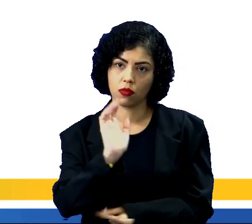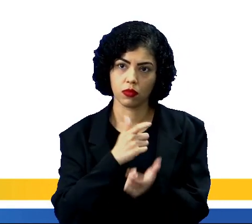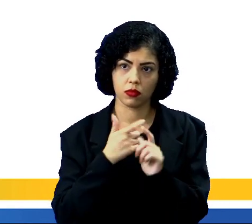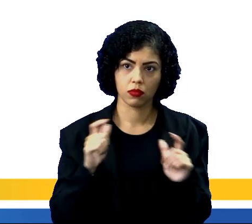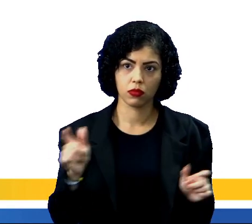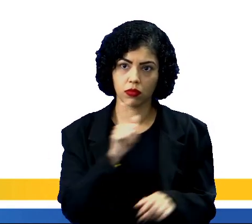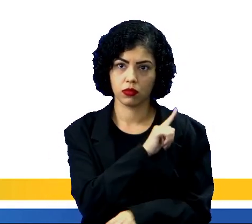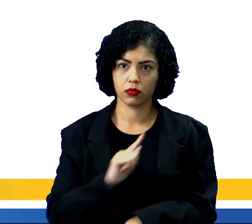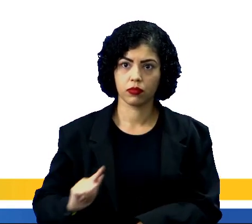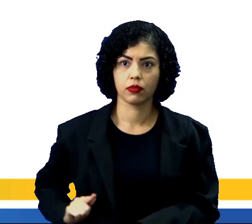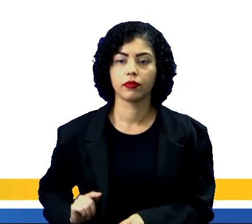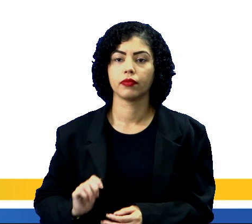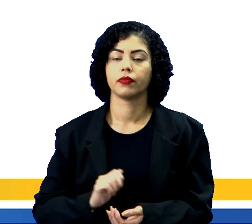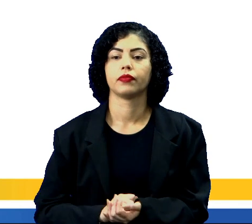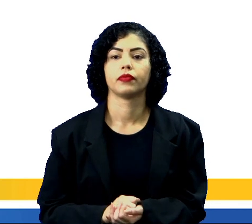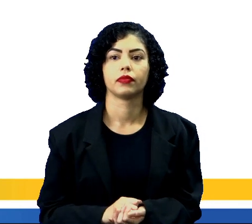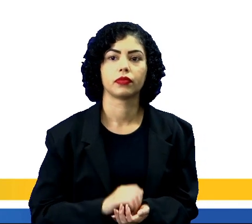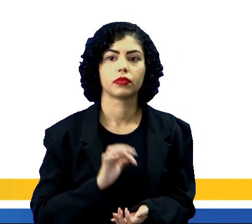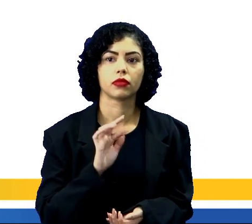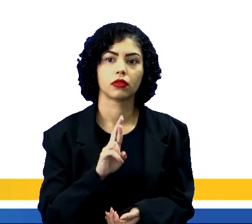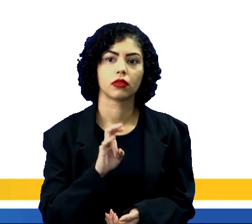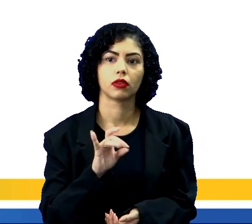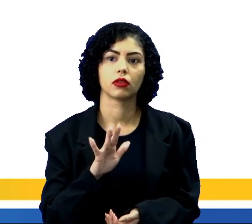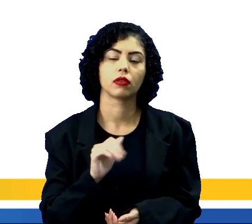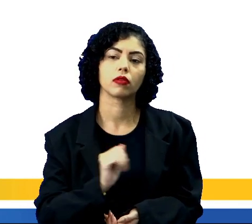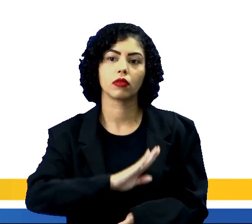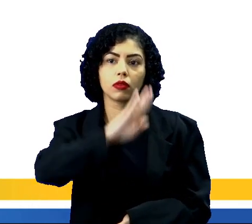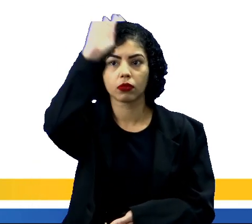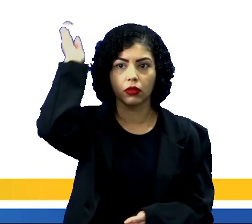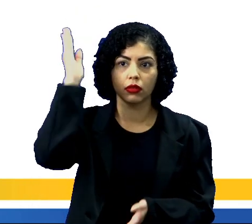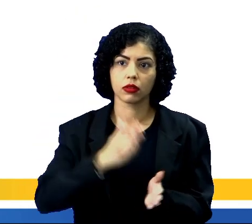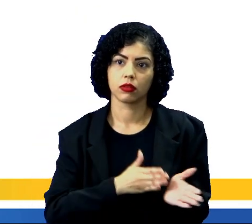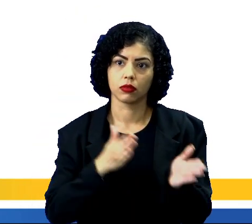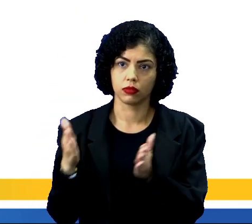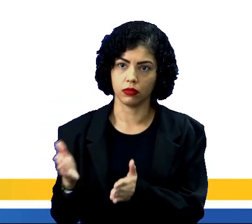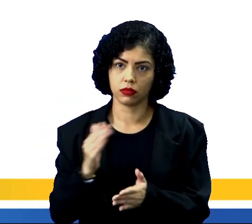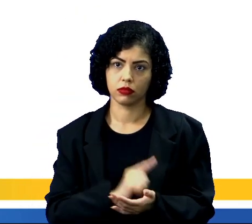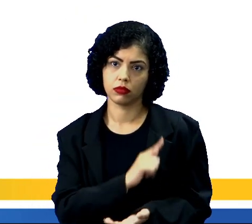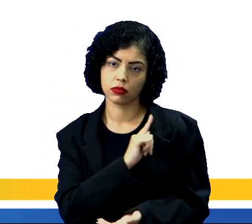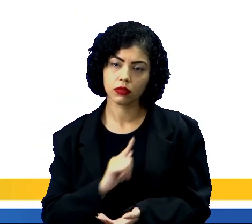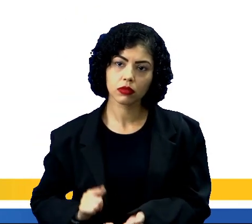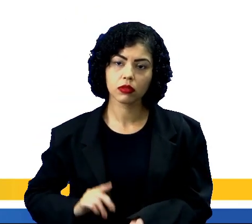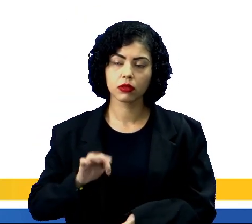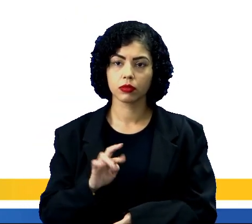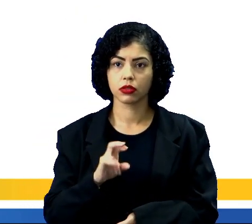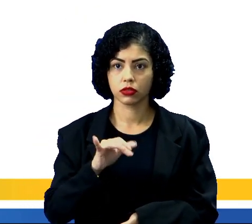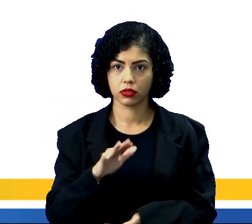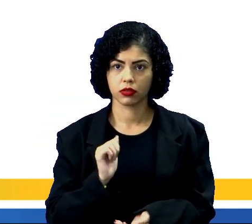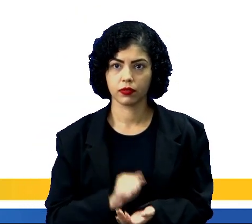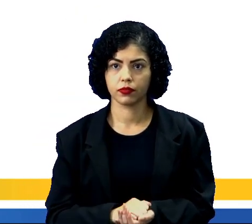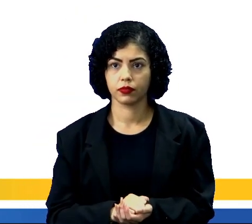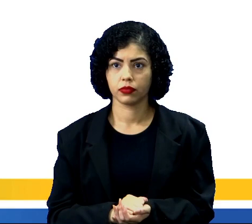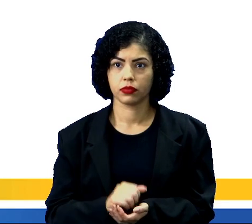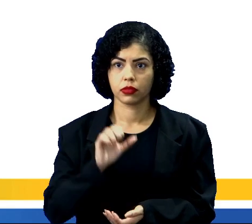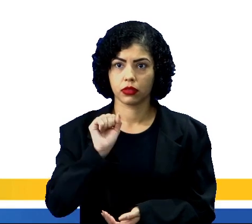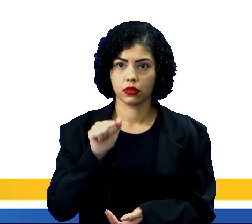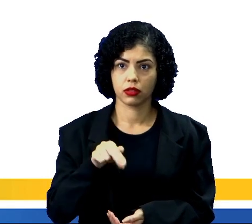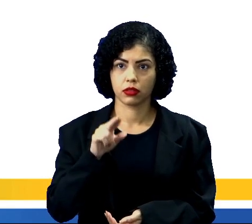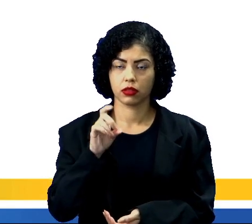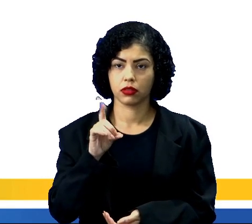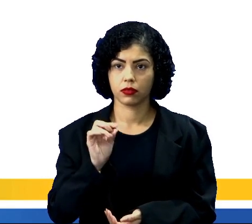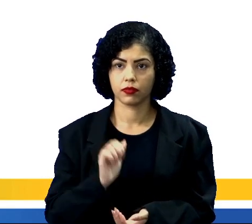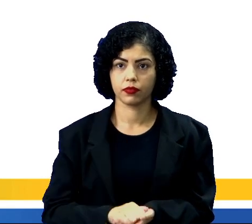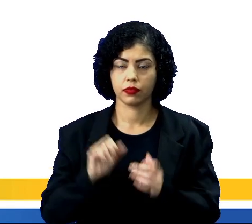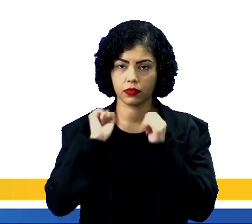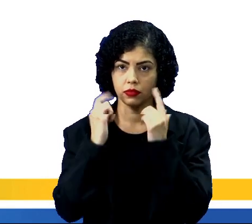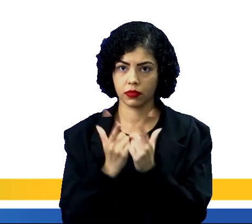cargos do governo. Então, a República Romana passou a ser governada por magistrados, pelo Senado e pelas